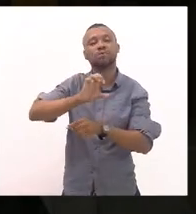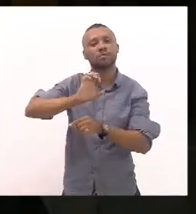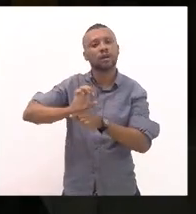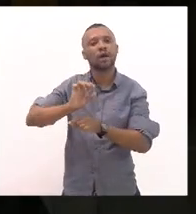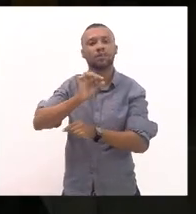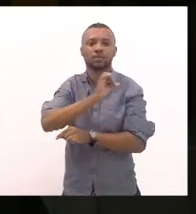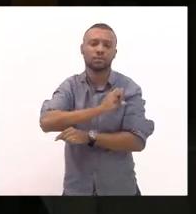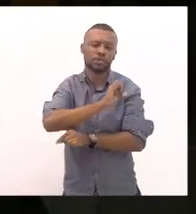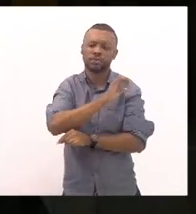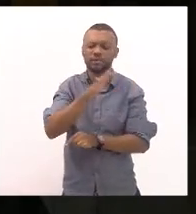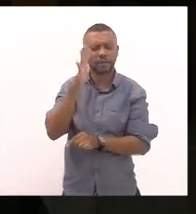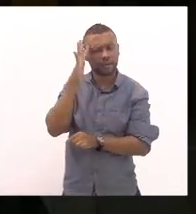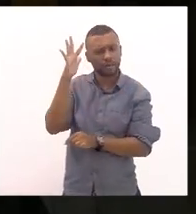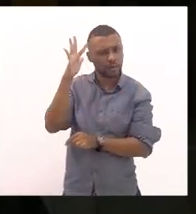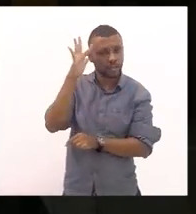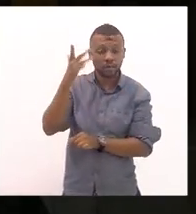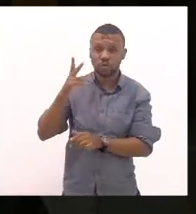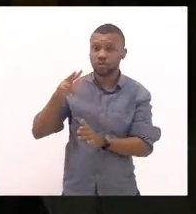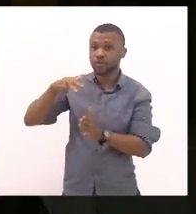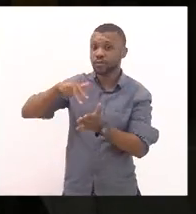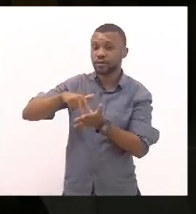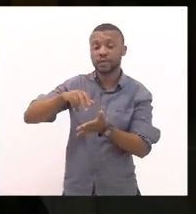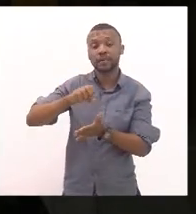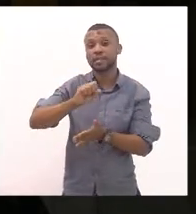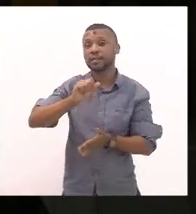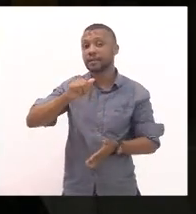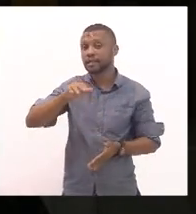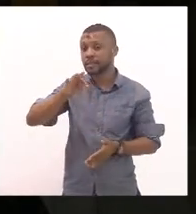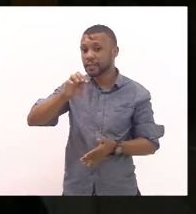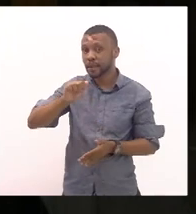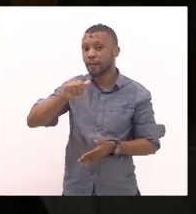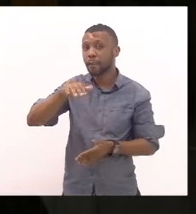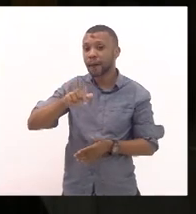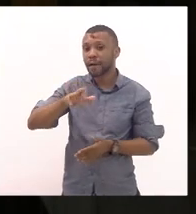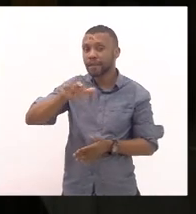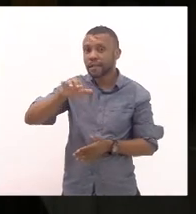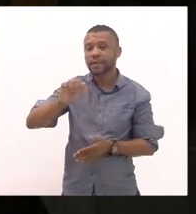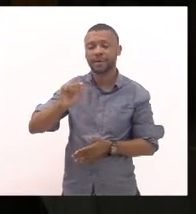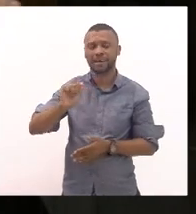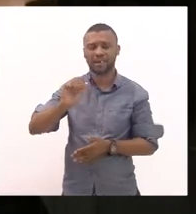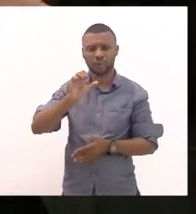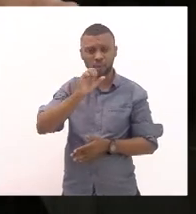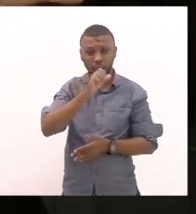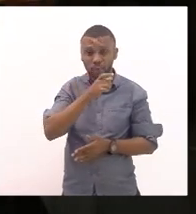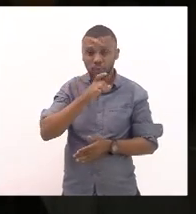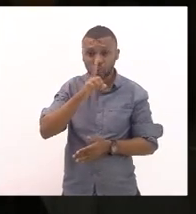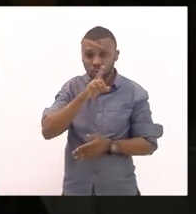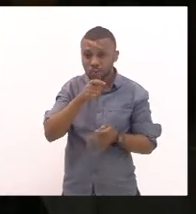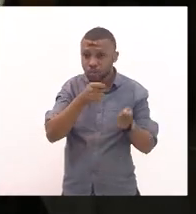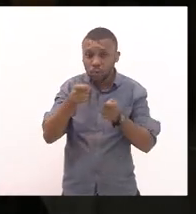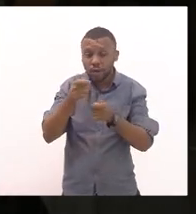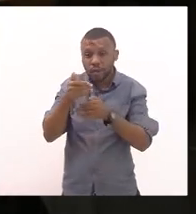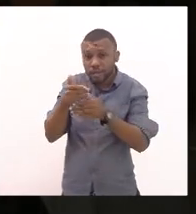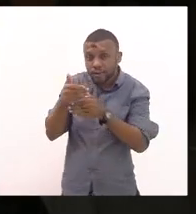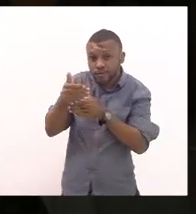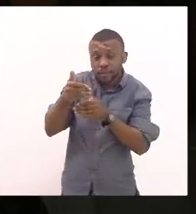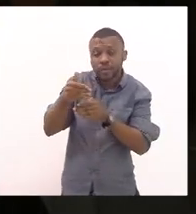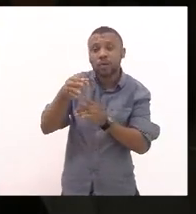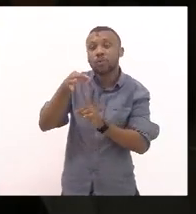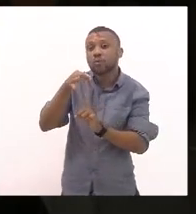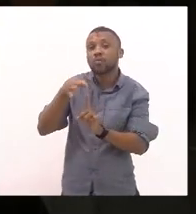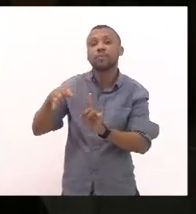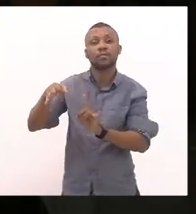imagina eu que chego em Santa Maria no final de semana em Santa Maria quase divisa com o Espírito